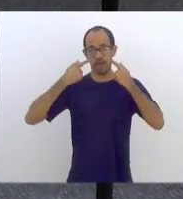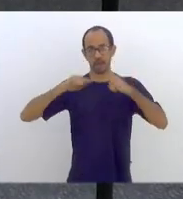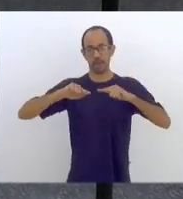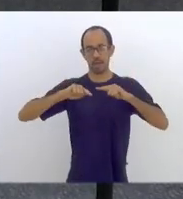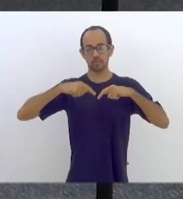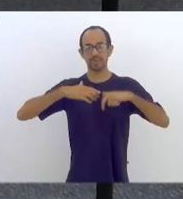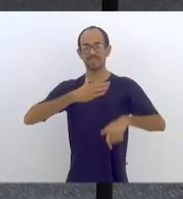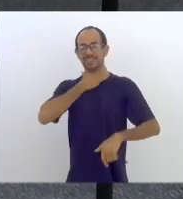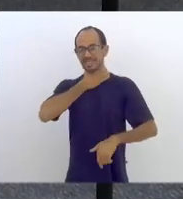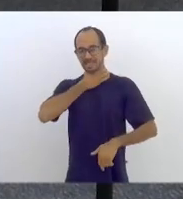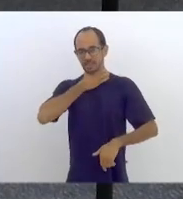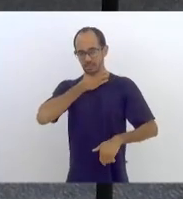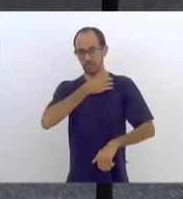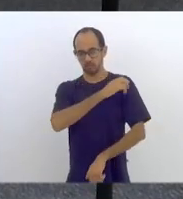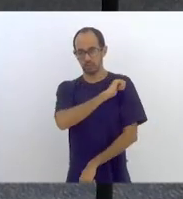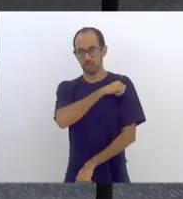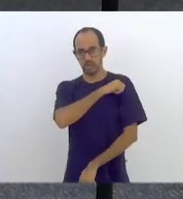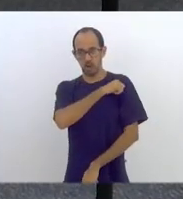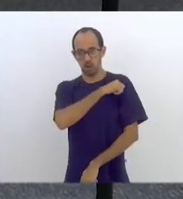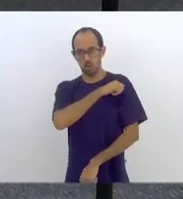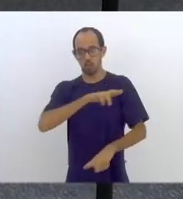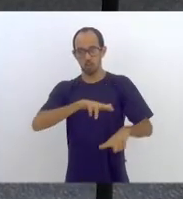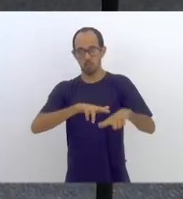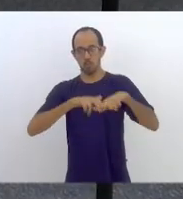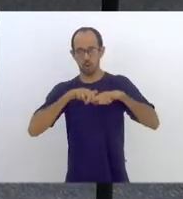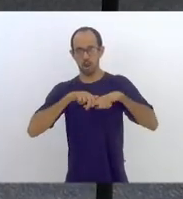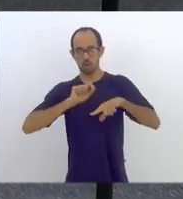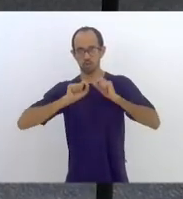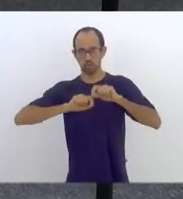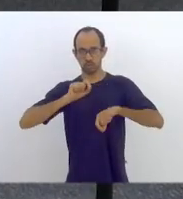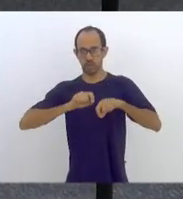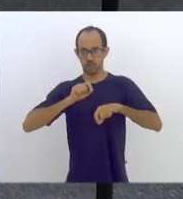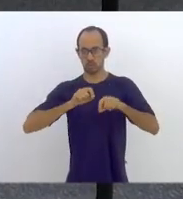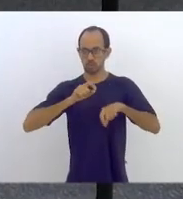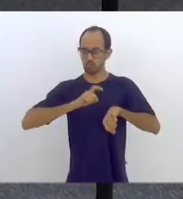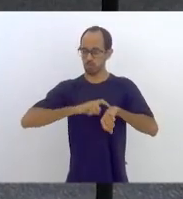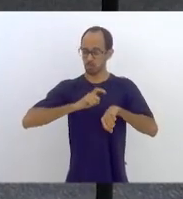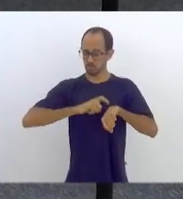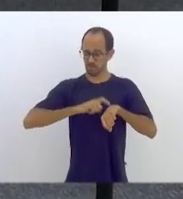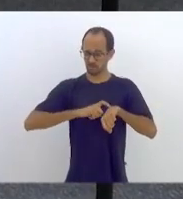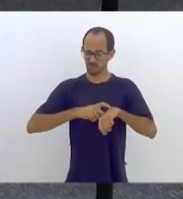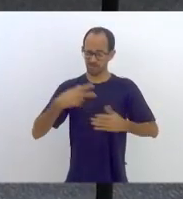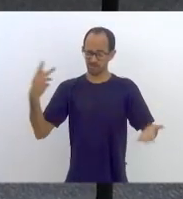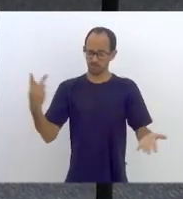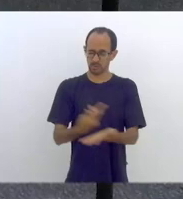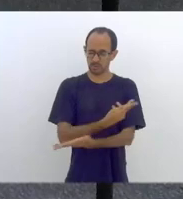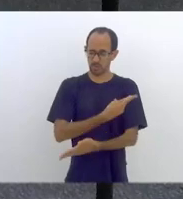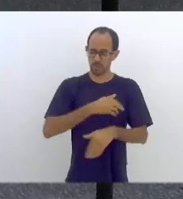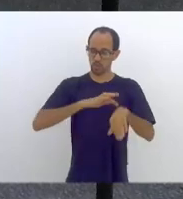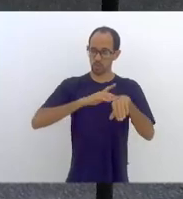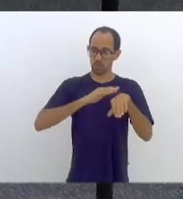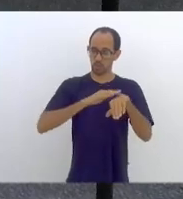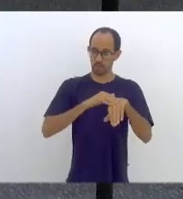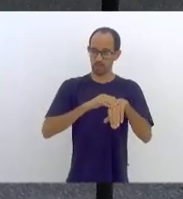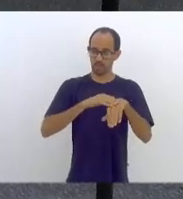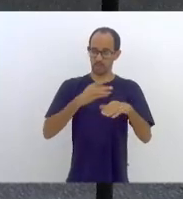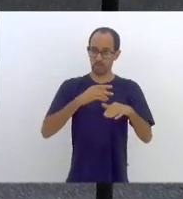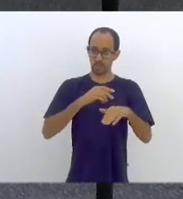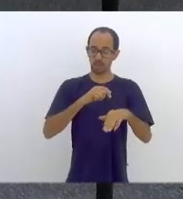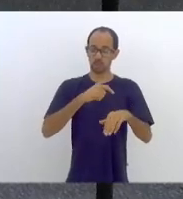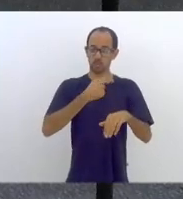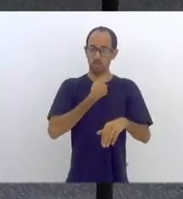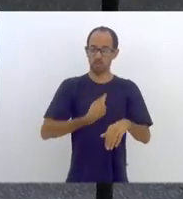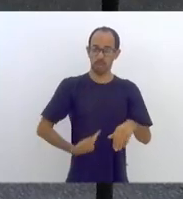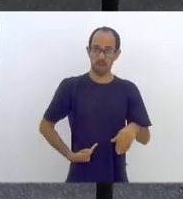fiscal em razão de uma determinada situação de doença que envolviam então